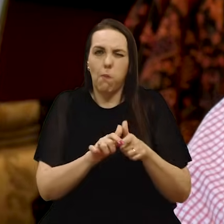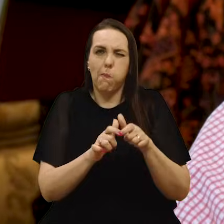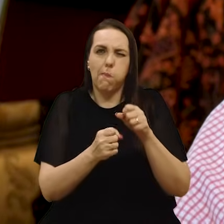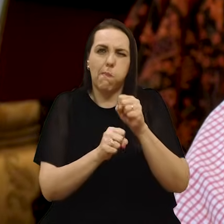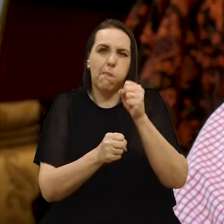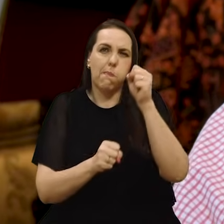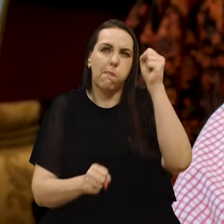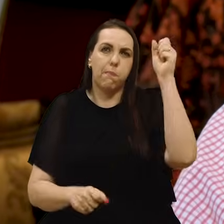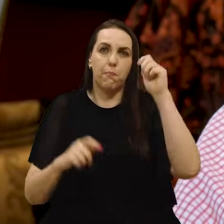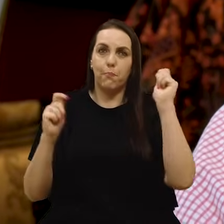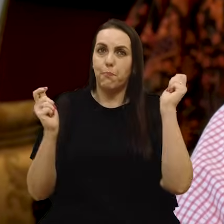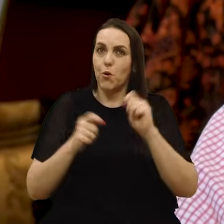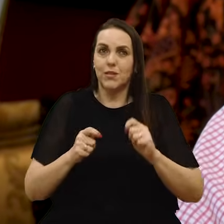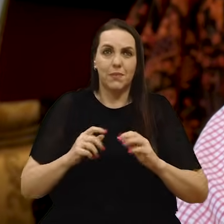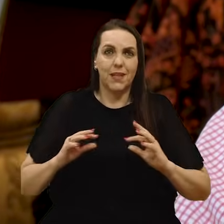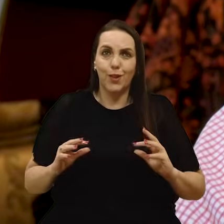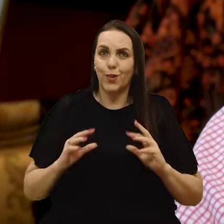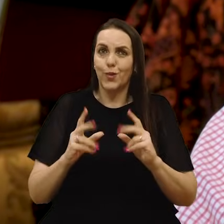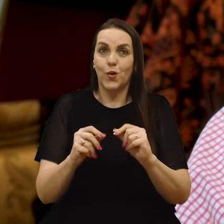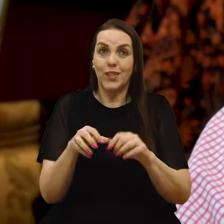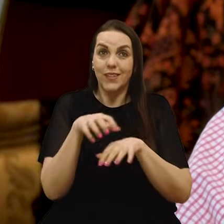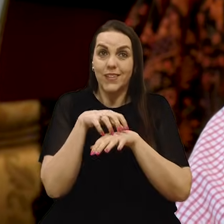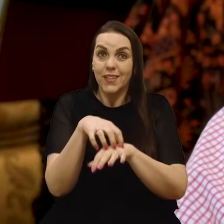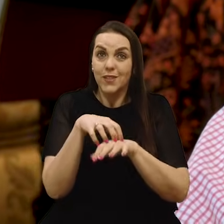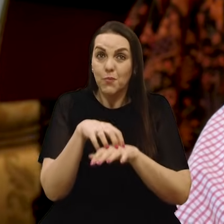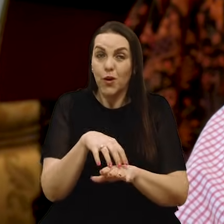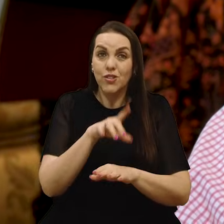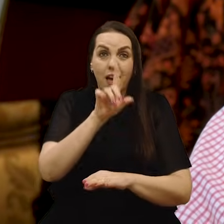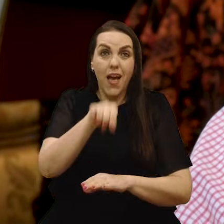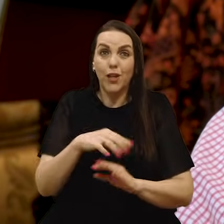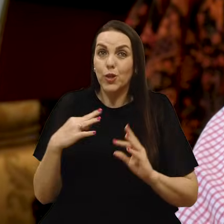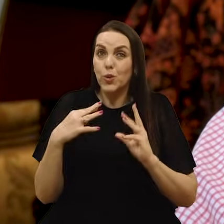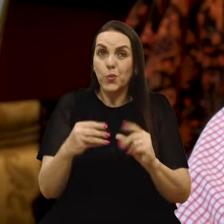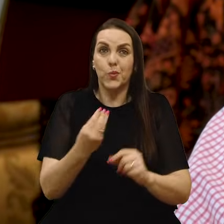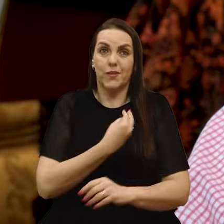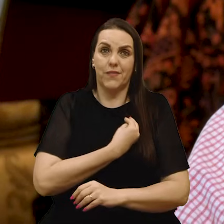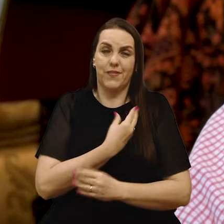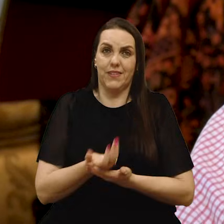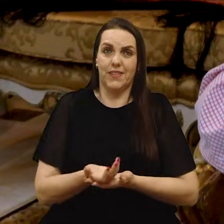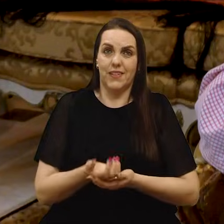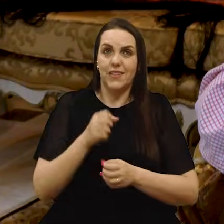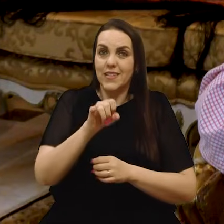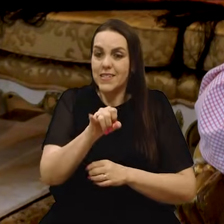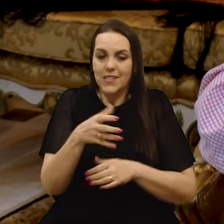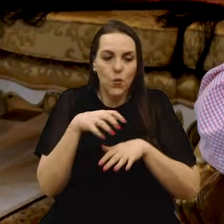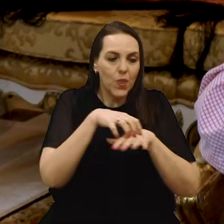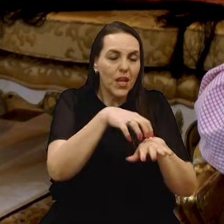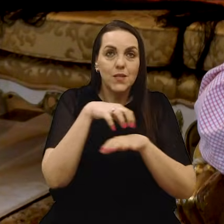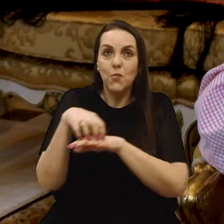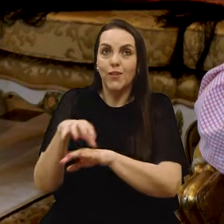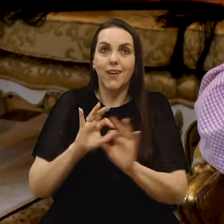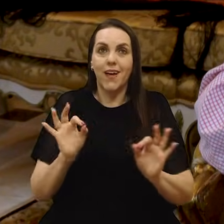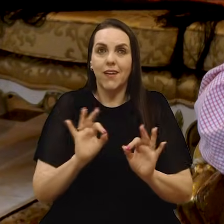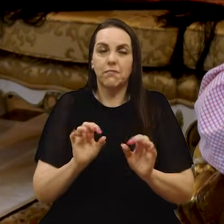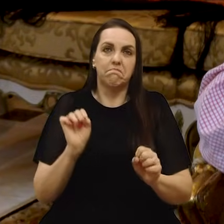área pequena, é uma área imensa que não tem fim. Transporte